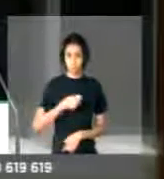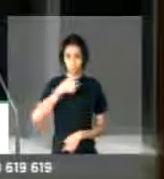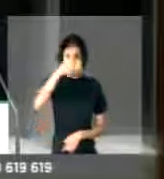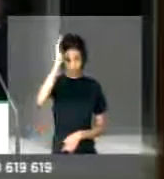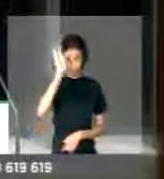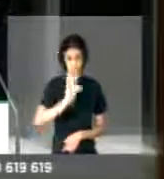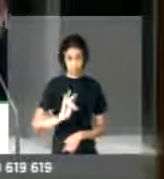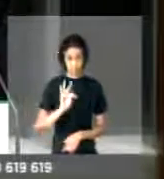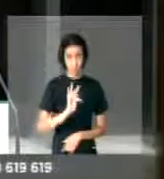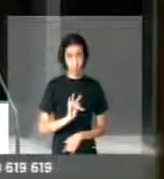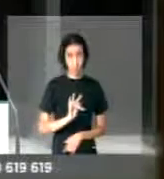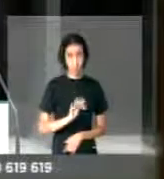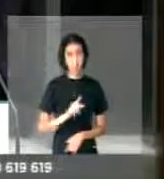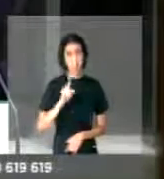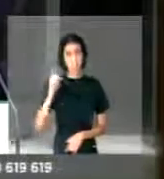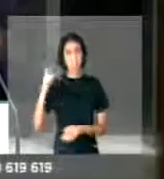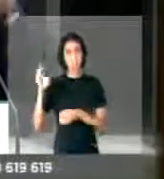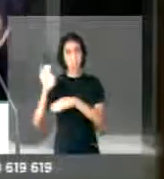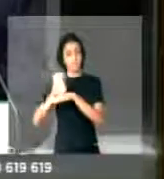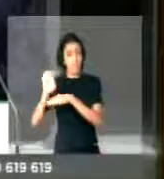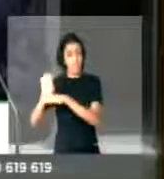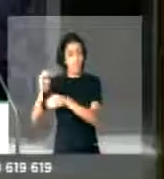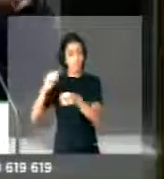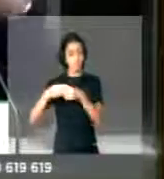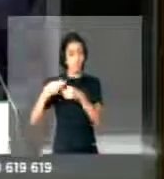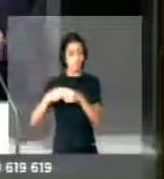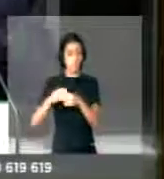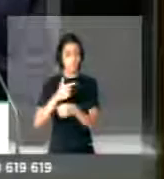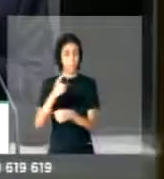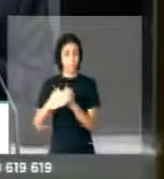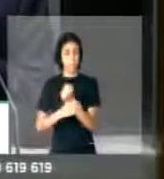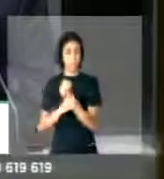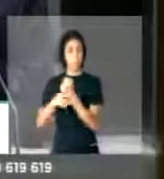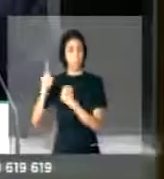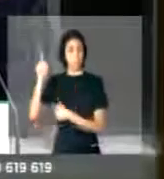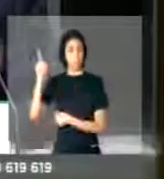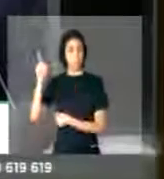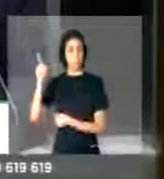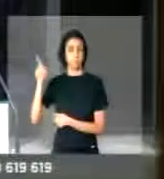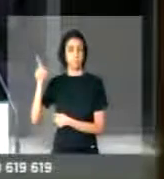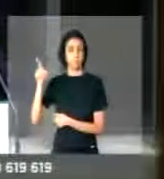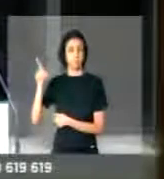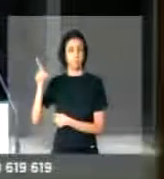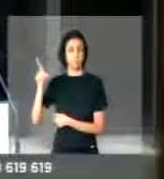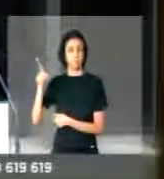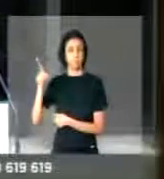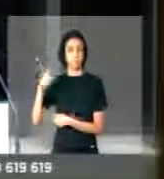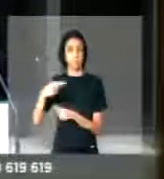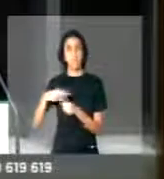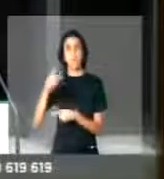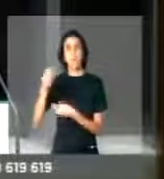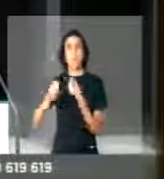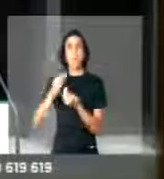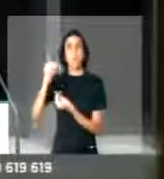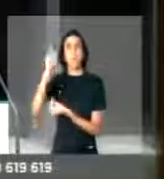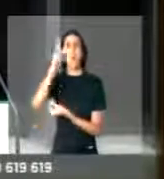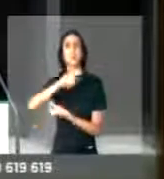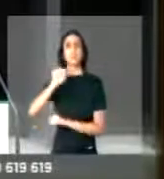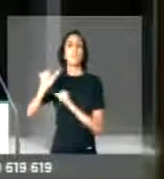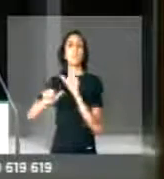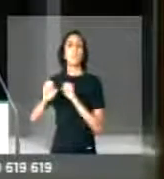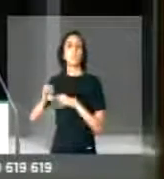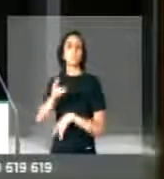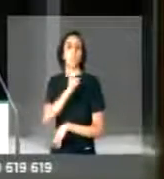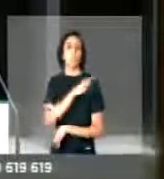a estados e municípios para que esses entes federados possam executar a reforma do